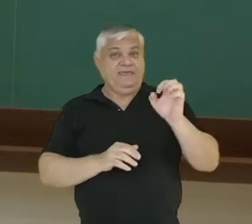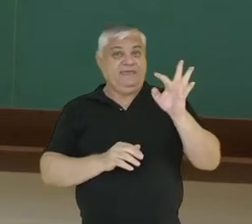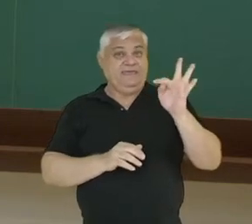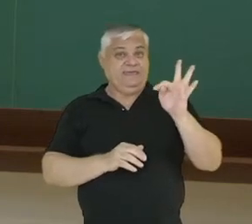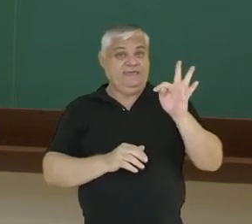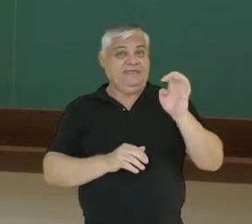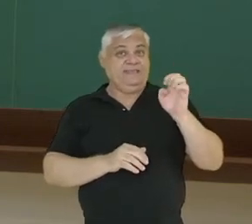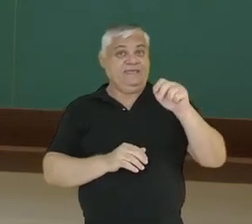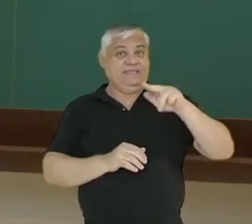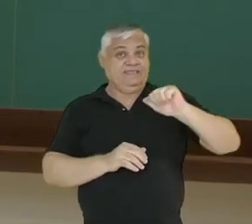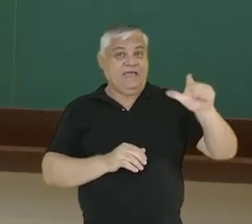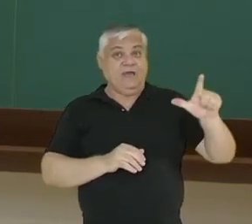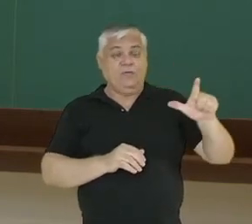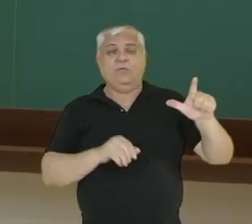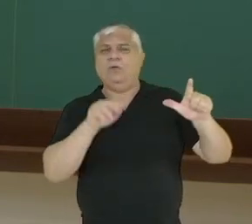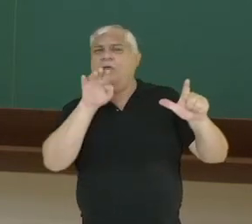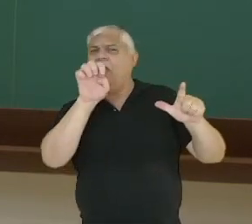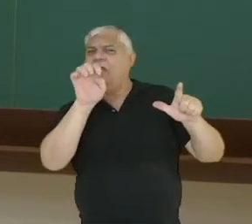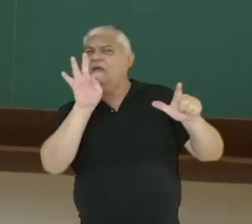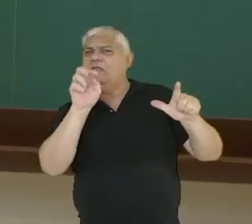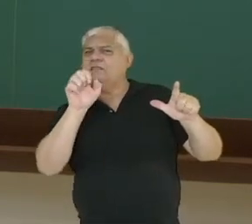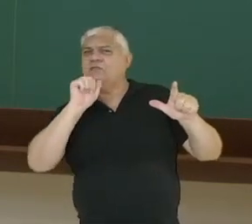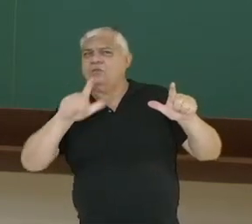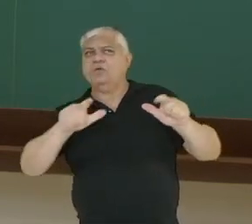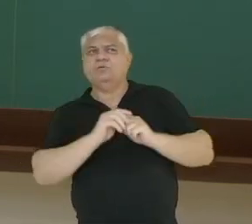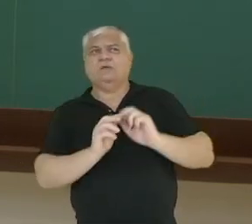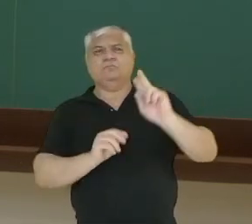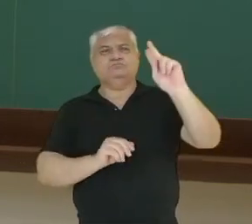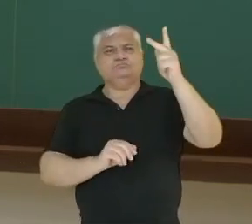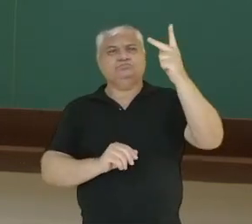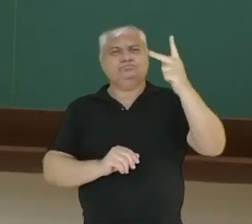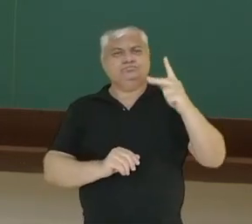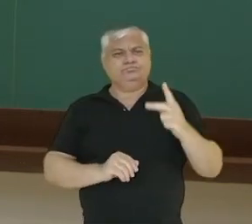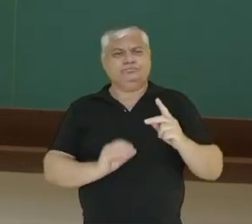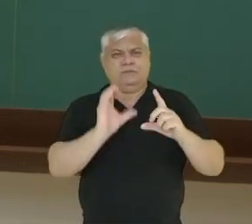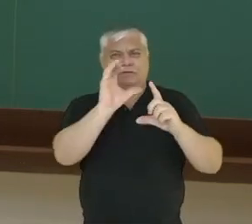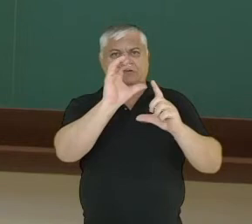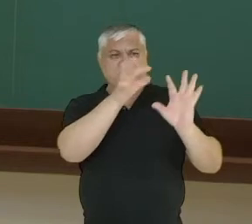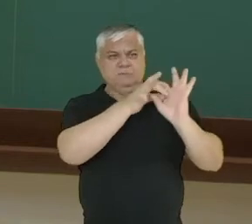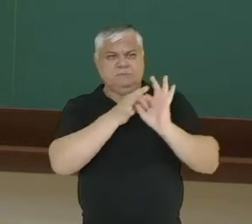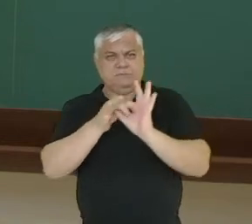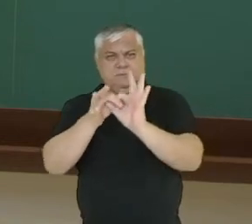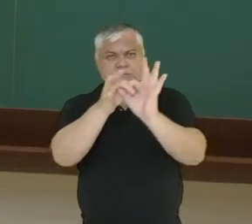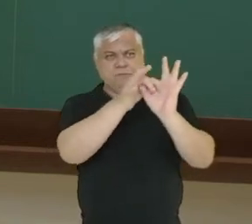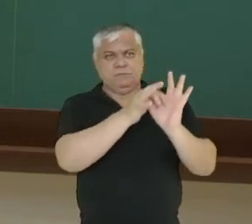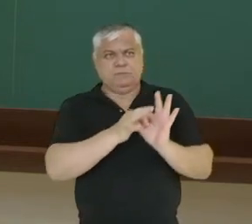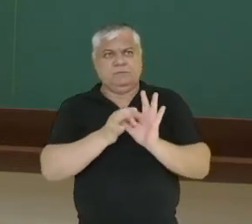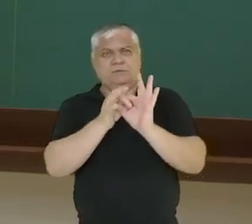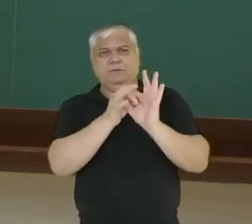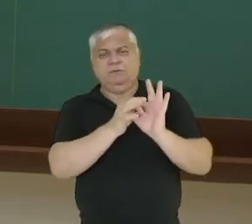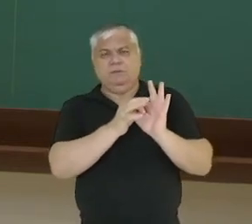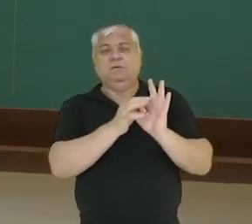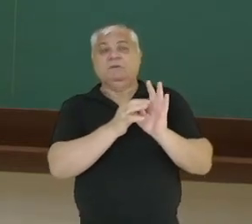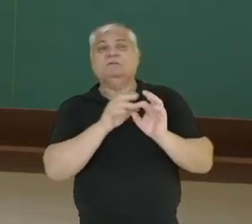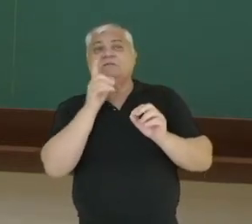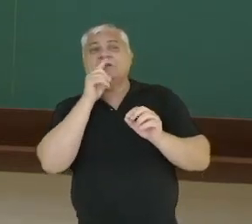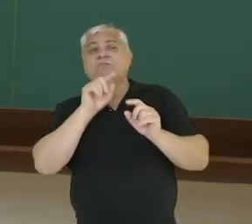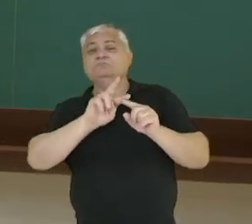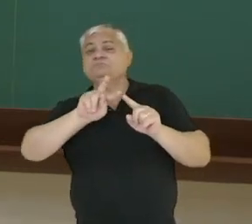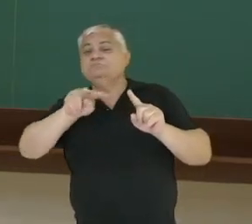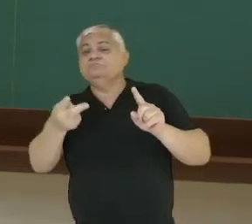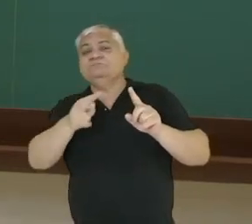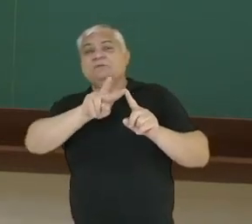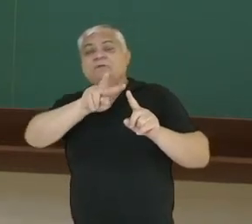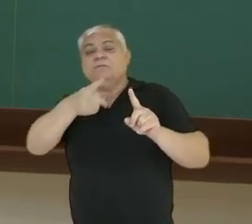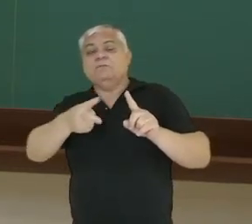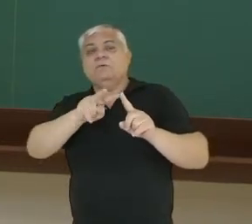Esse hidrogênio, ele é capturado pelo oxigênio, esta ligação química vem para cá entre os dois carbonos e nós vamos ter aqui